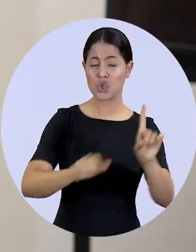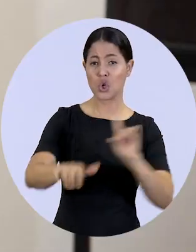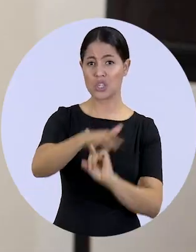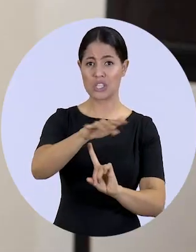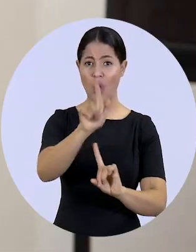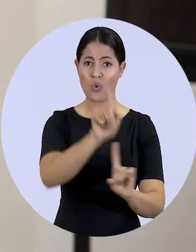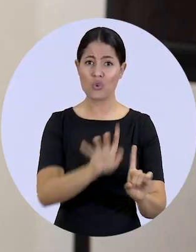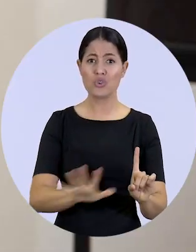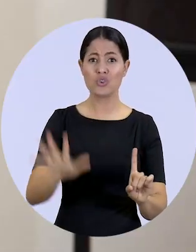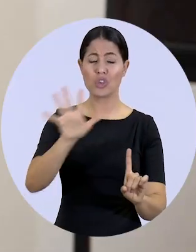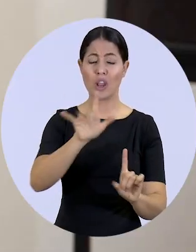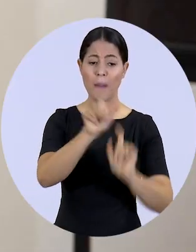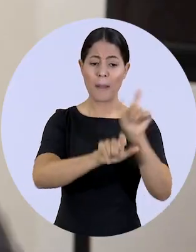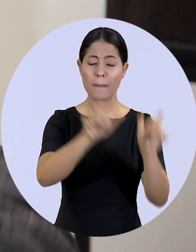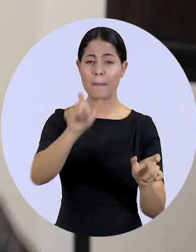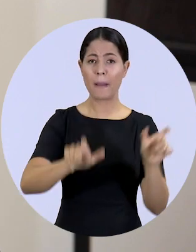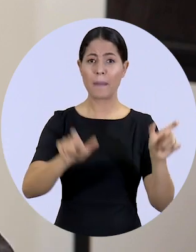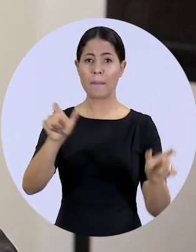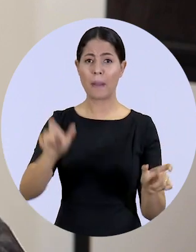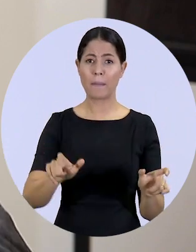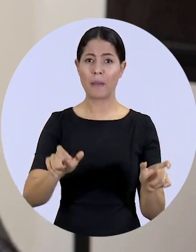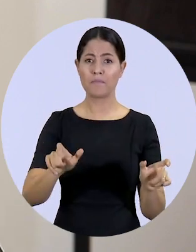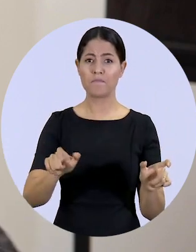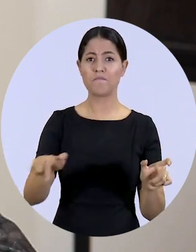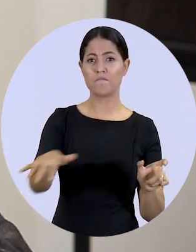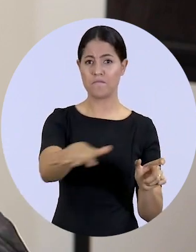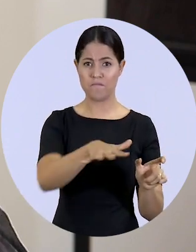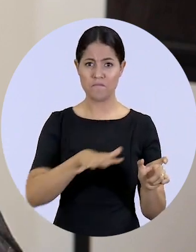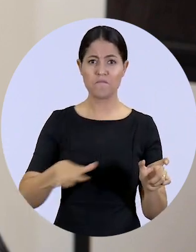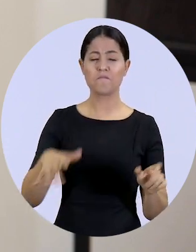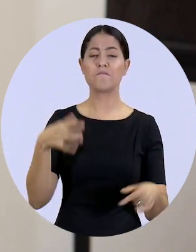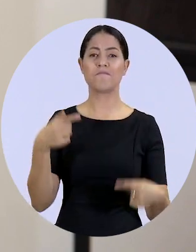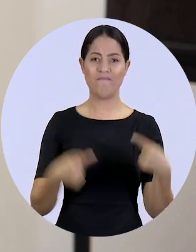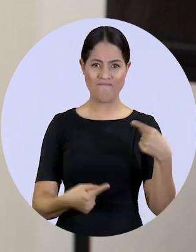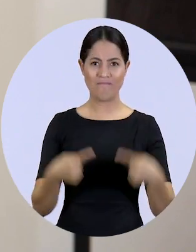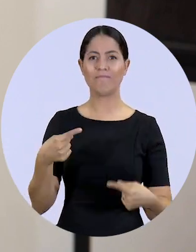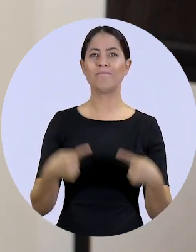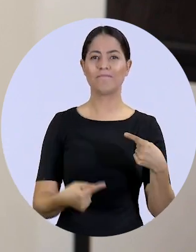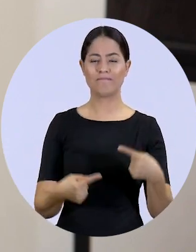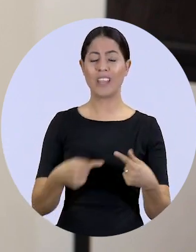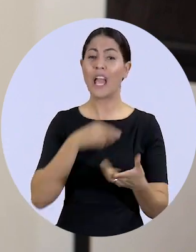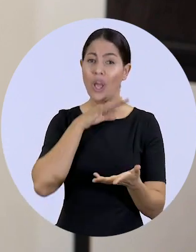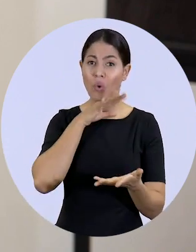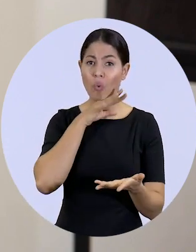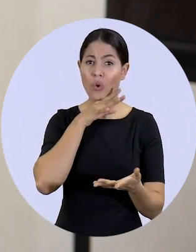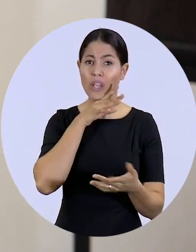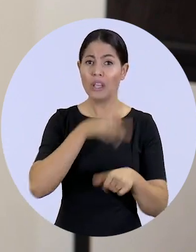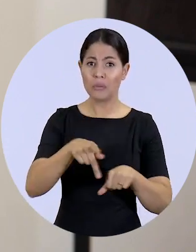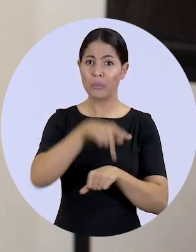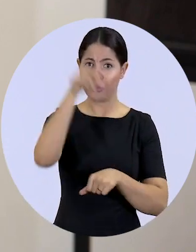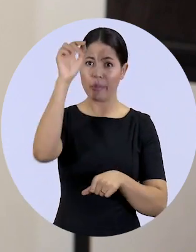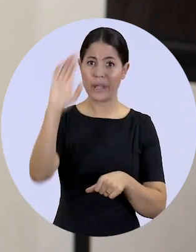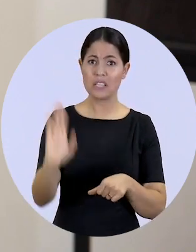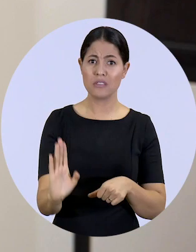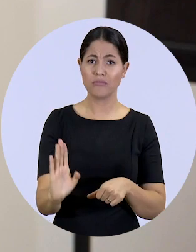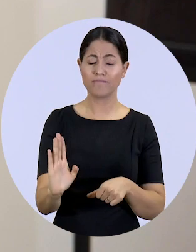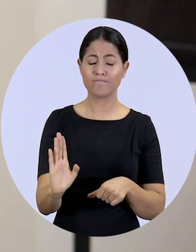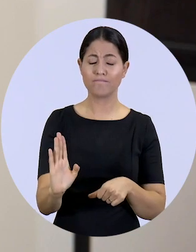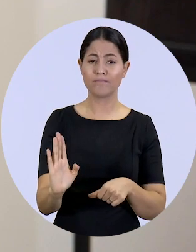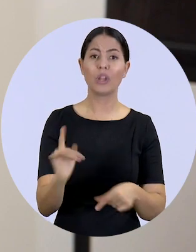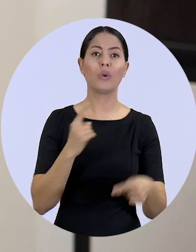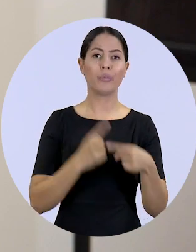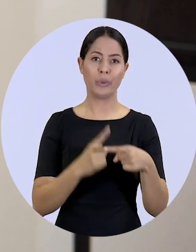para que as pessoas possam tomar um espaço público dessa discussão. Isso é muito ruim para o país. Nós temos uma